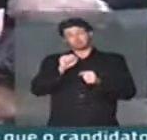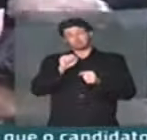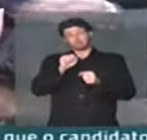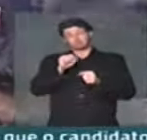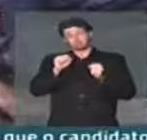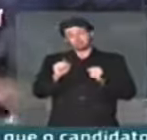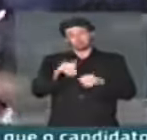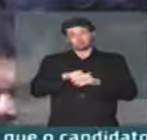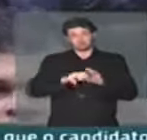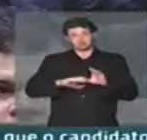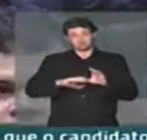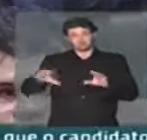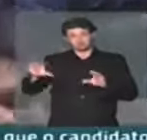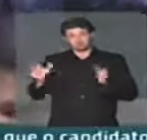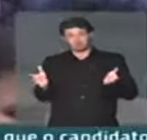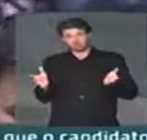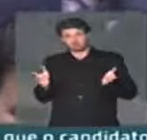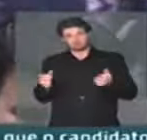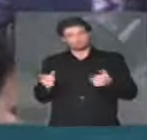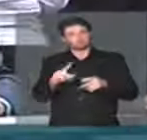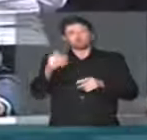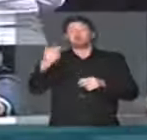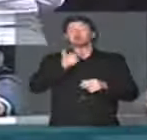em separado, só ela isso tá, depois... Ela está